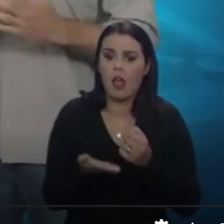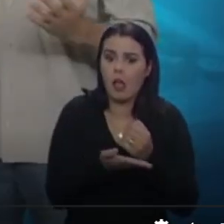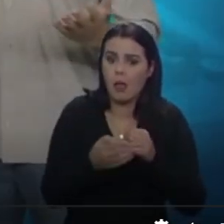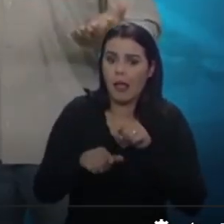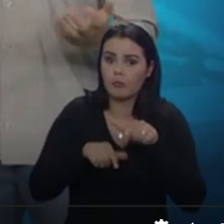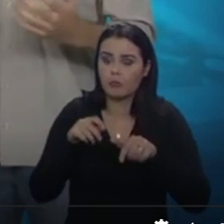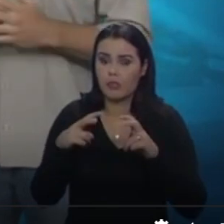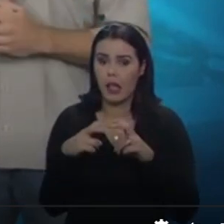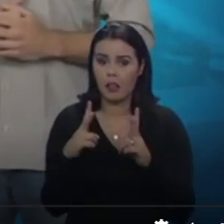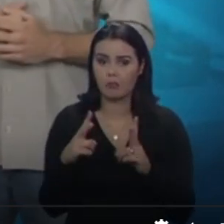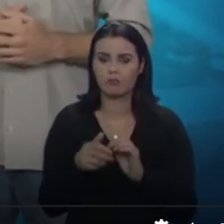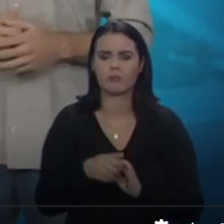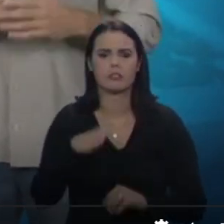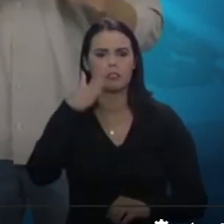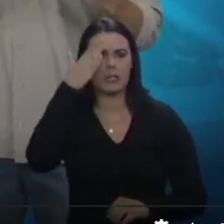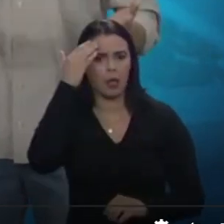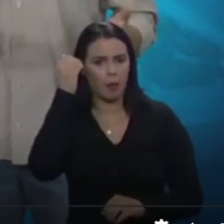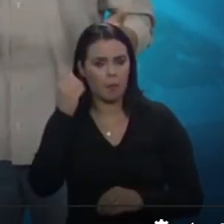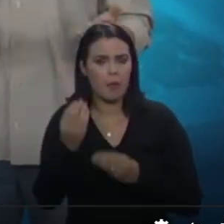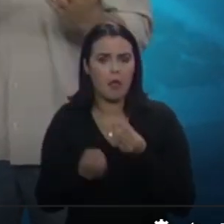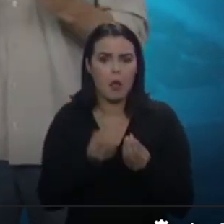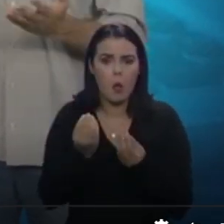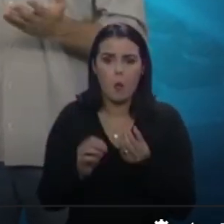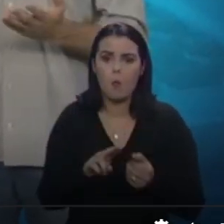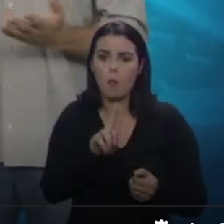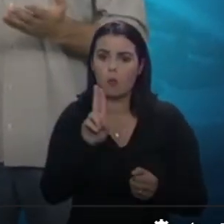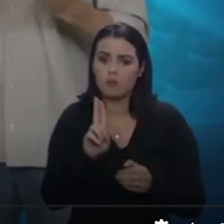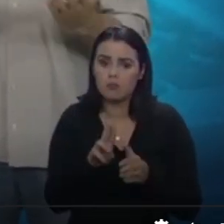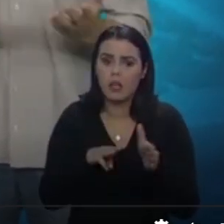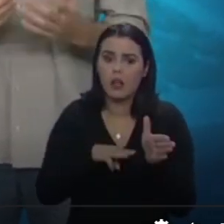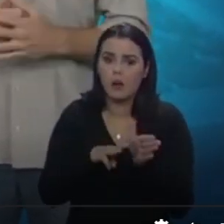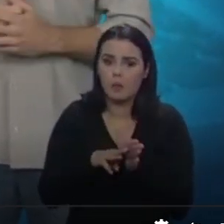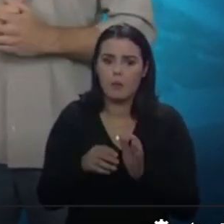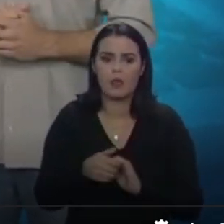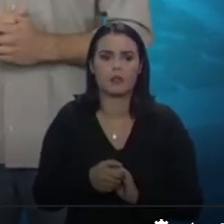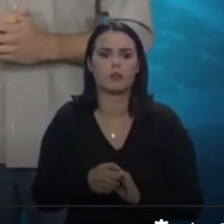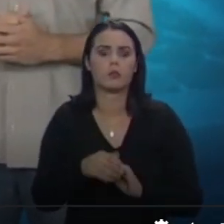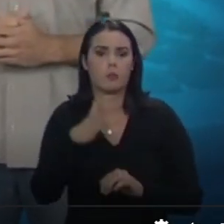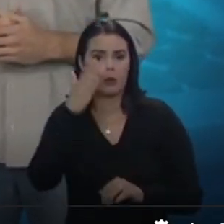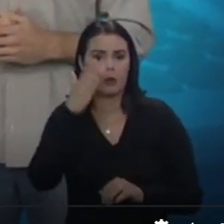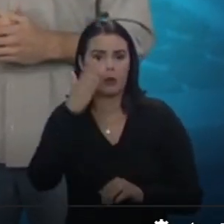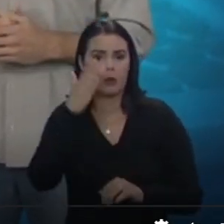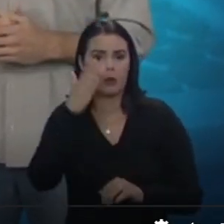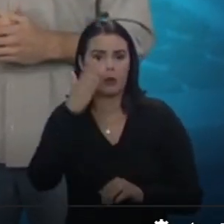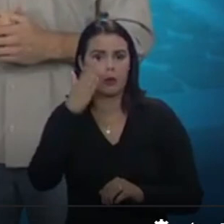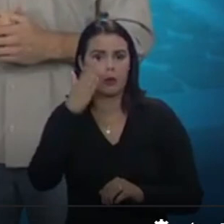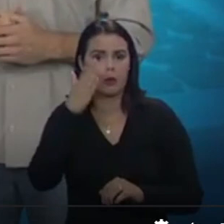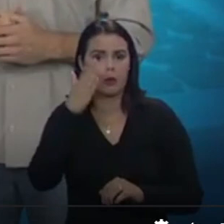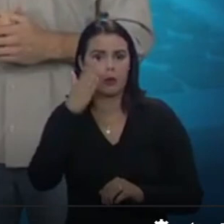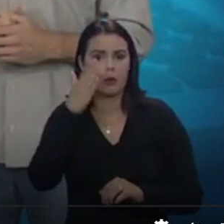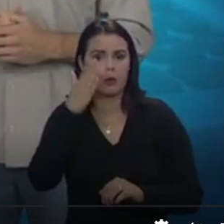virtual. E saber empregar esse princípio para determinar os deslocamentos em estruturas isostáticas